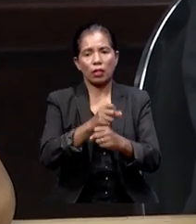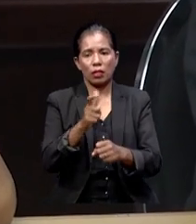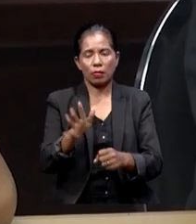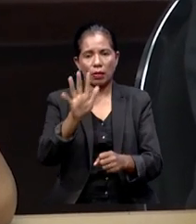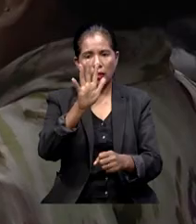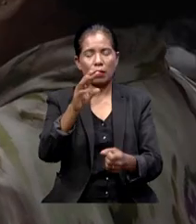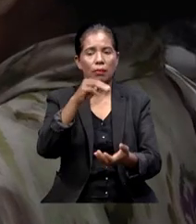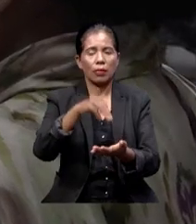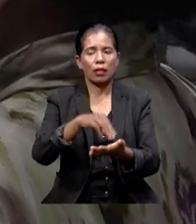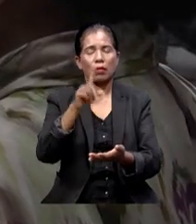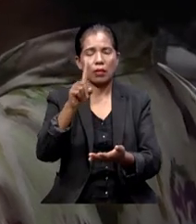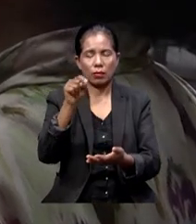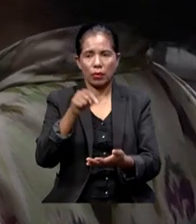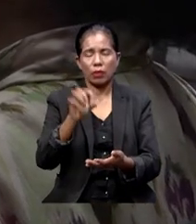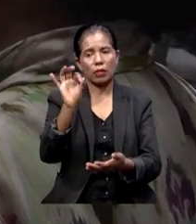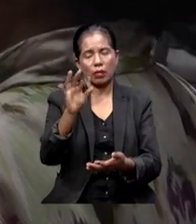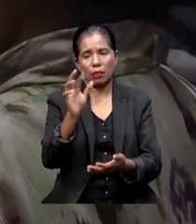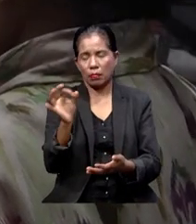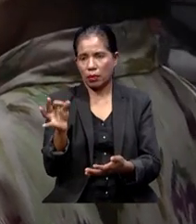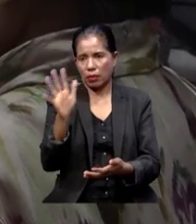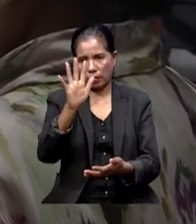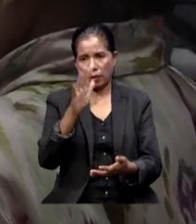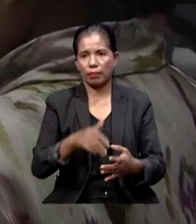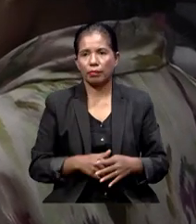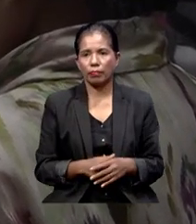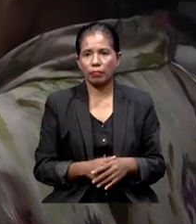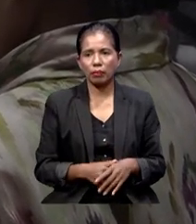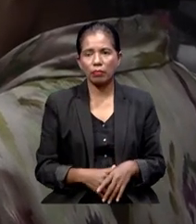montante bilion ida pontu sianu resing lima. Luciano Amaral, Mario Ferreira, ZMN.